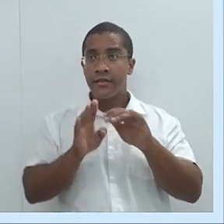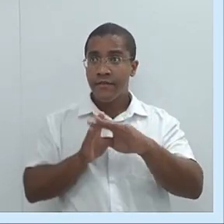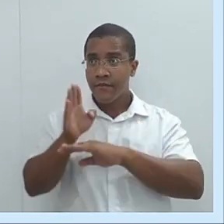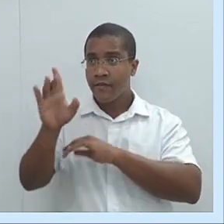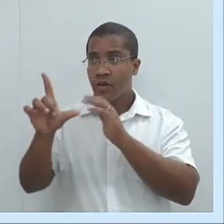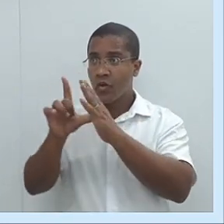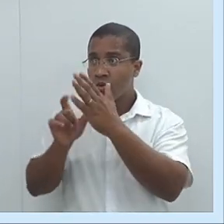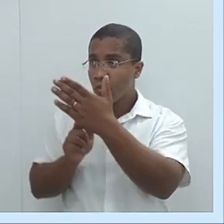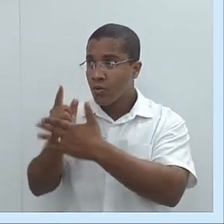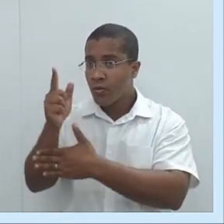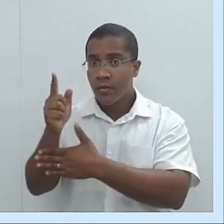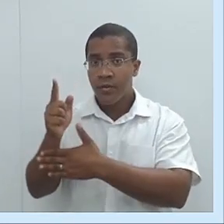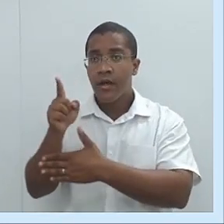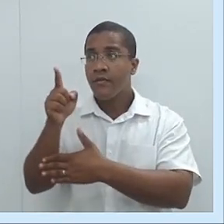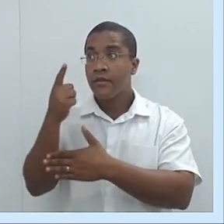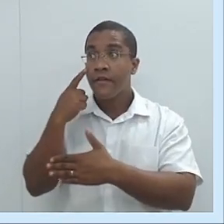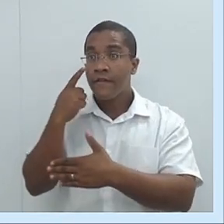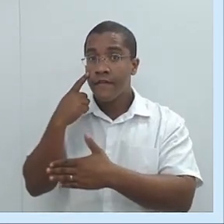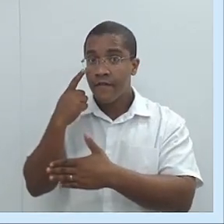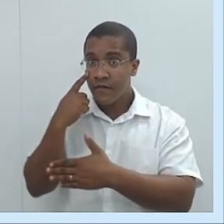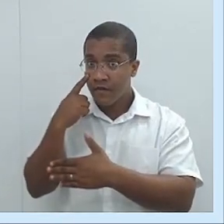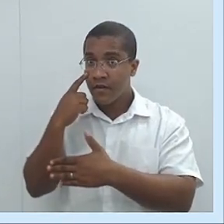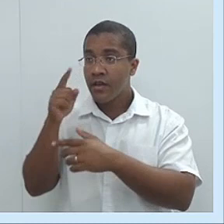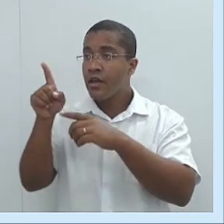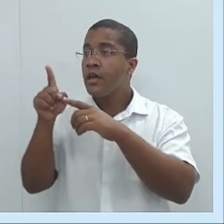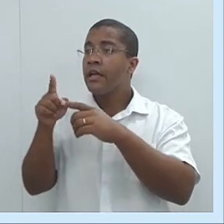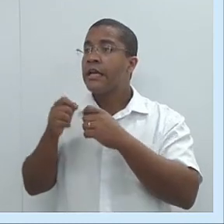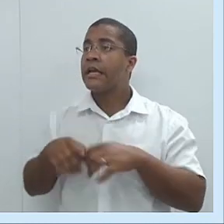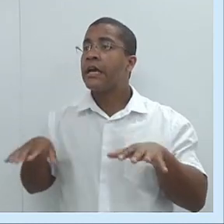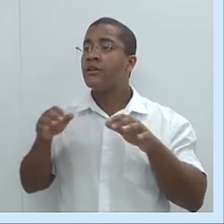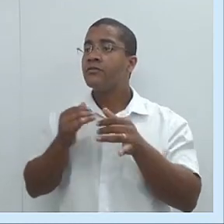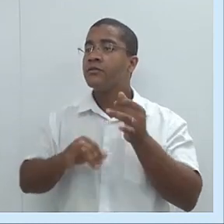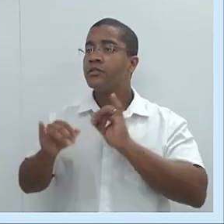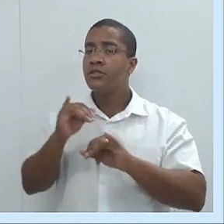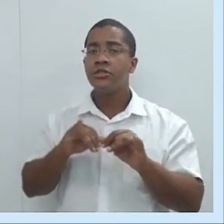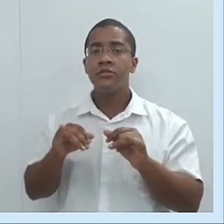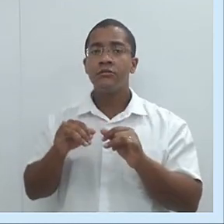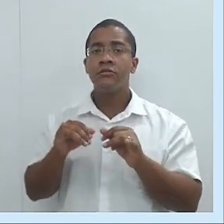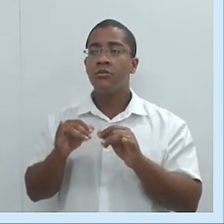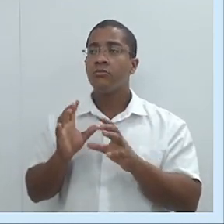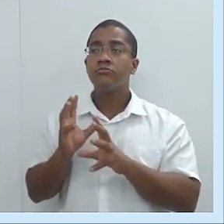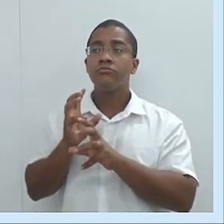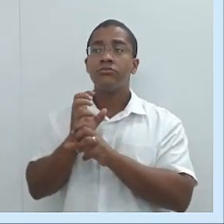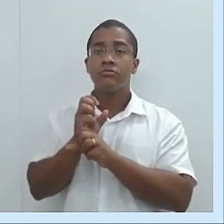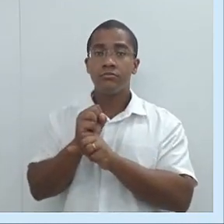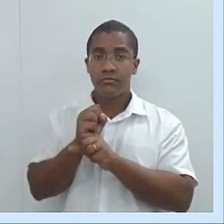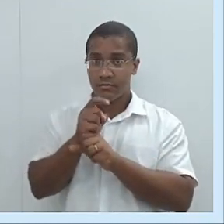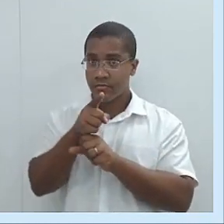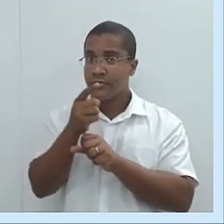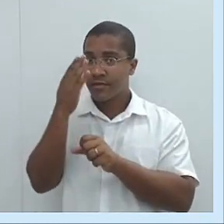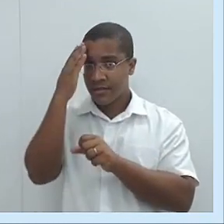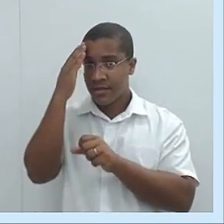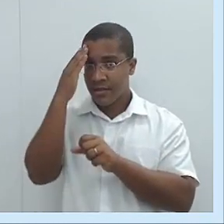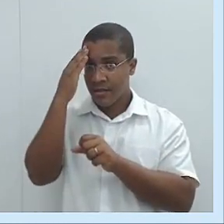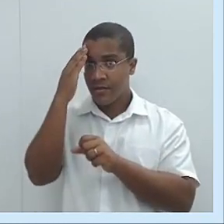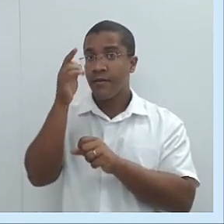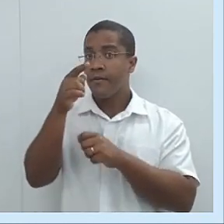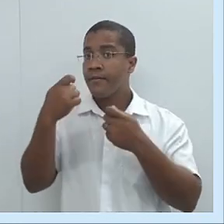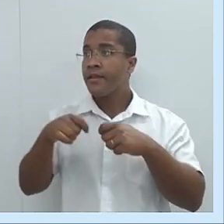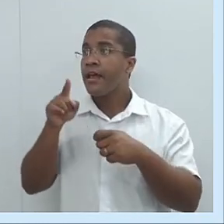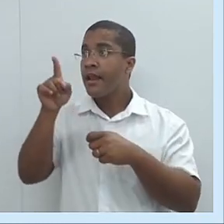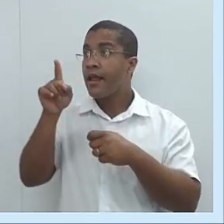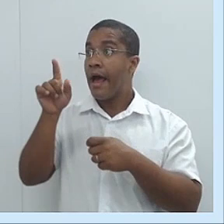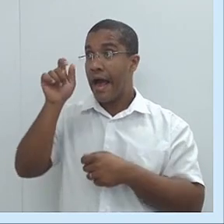for comprar um eletrodoméstico, observa lá o nível de consumo dessa energia. Então, é bem melhor você comprar um nível que